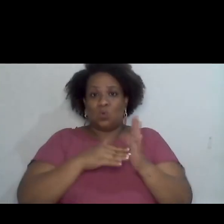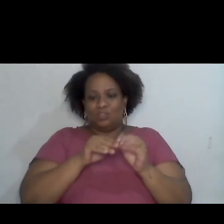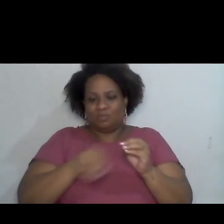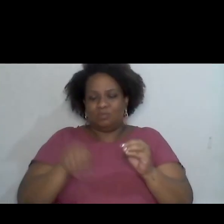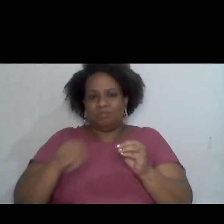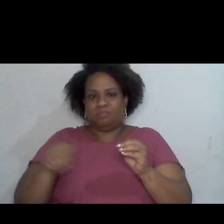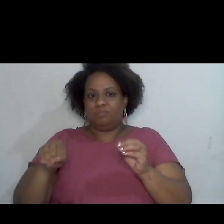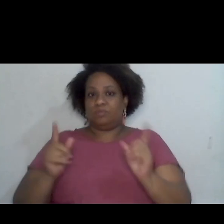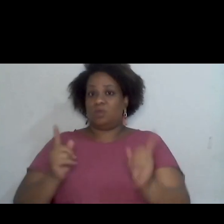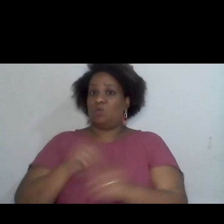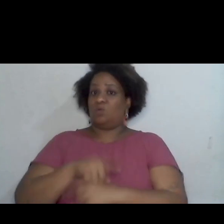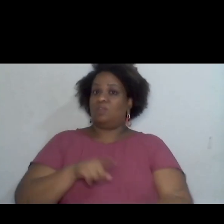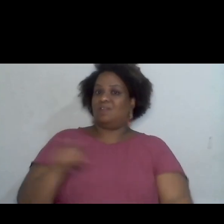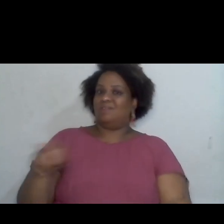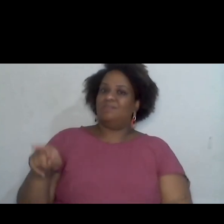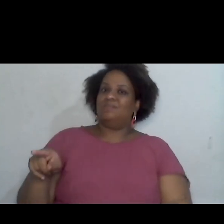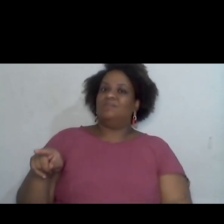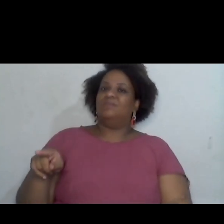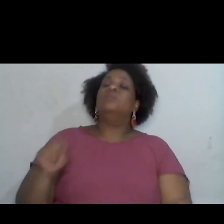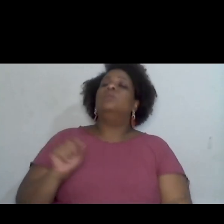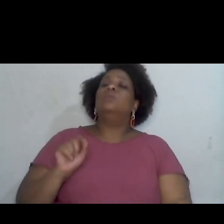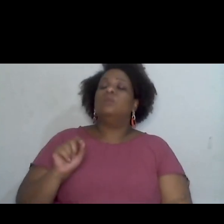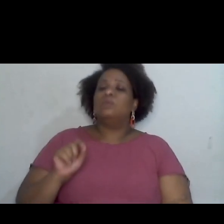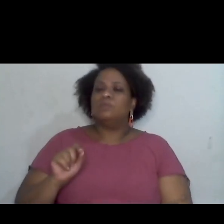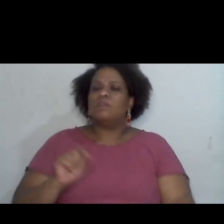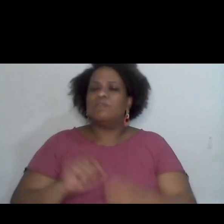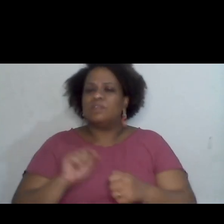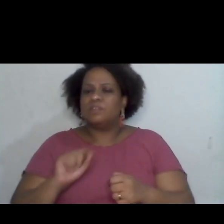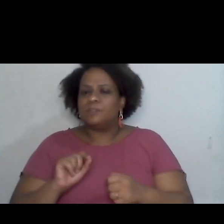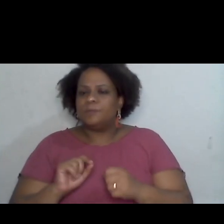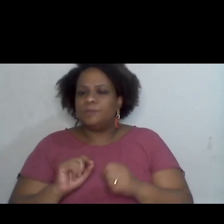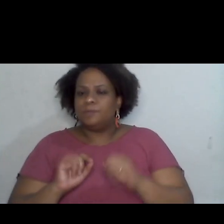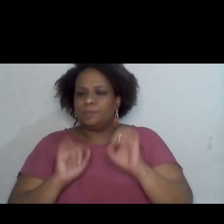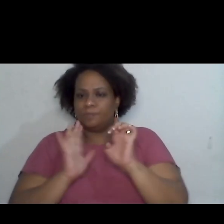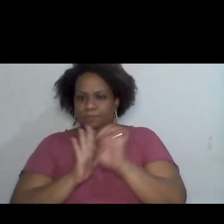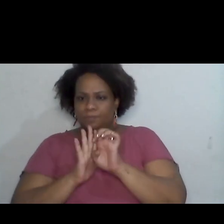ações continuadas. O que nós estamos fazendo agora? Um edital